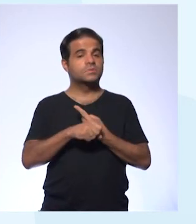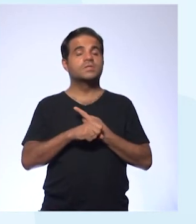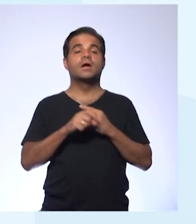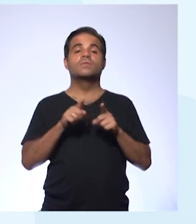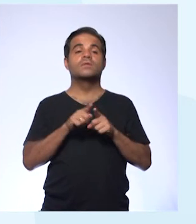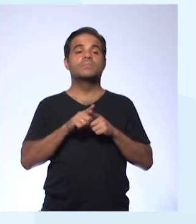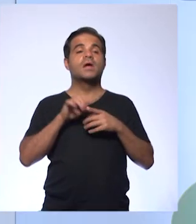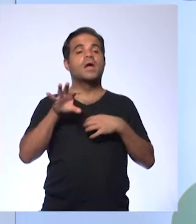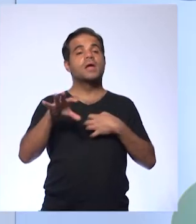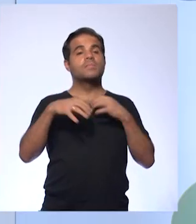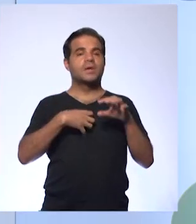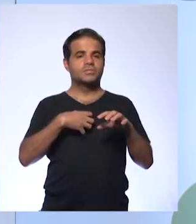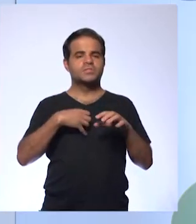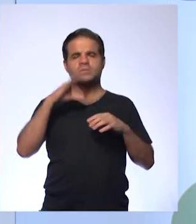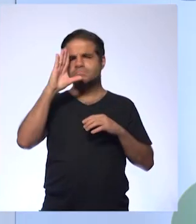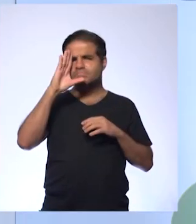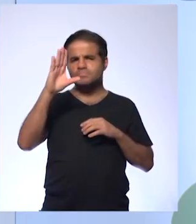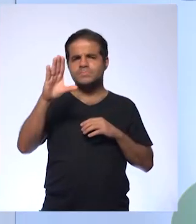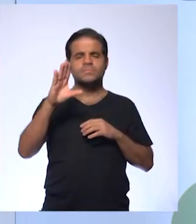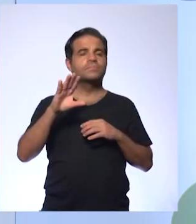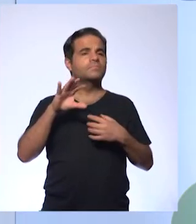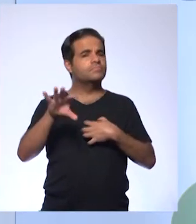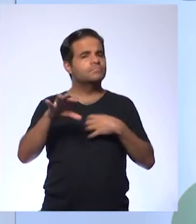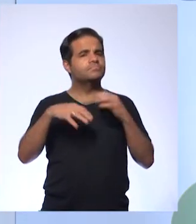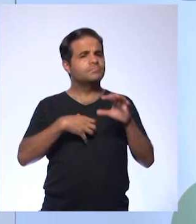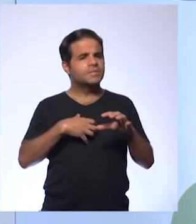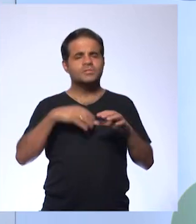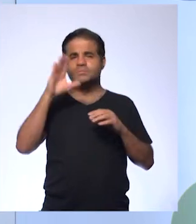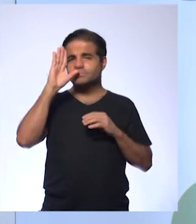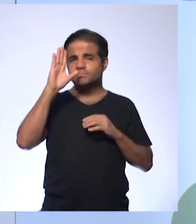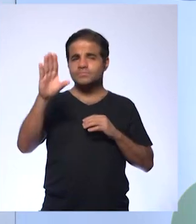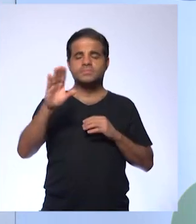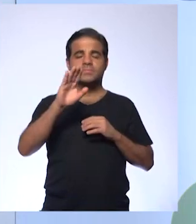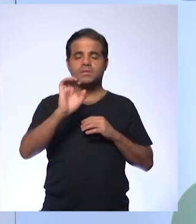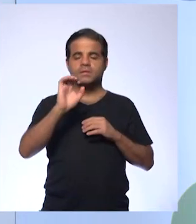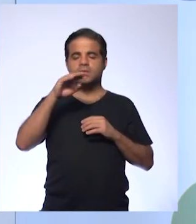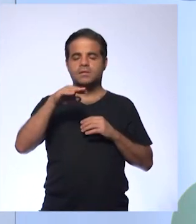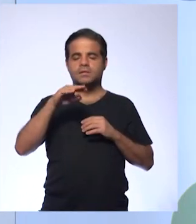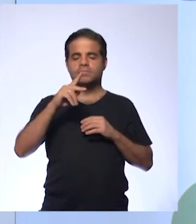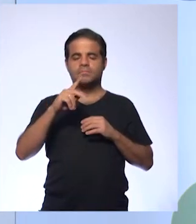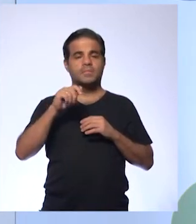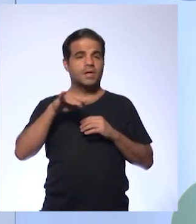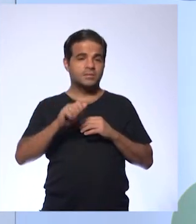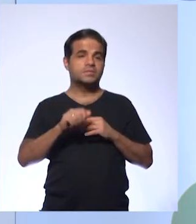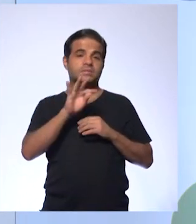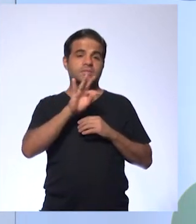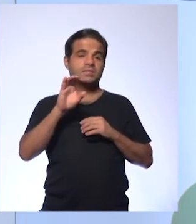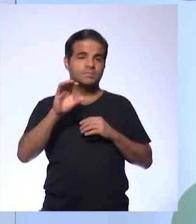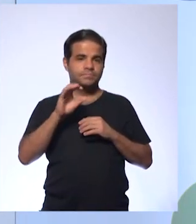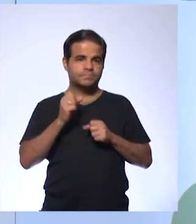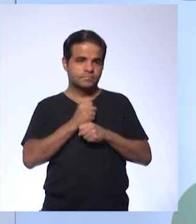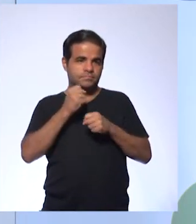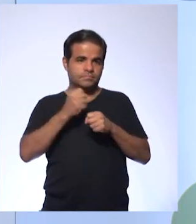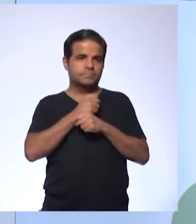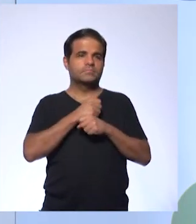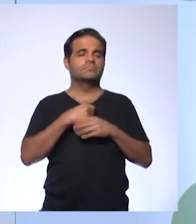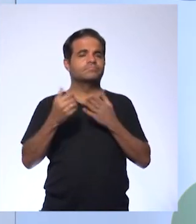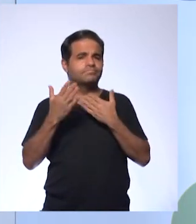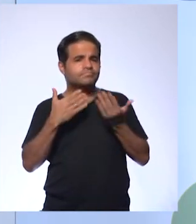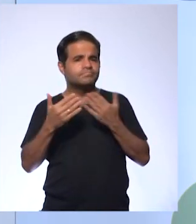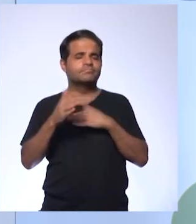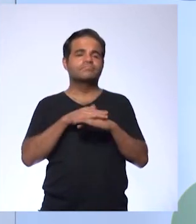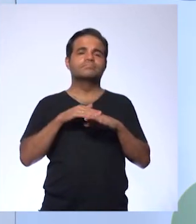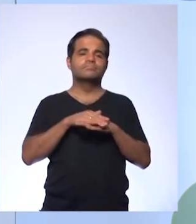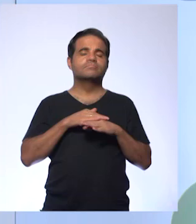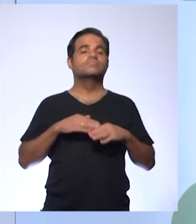e empatia, principalmente a questão da empatia, já que o tema da nossa aula é tecer, né, construir, fiar diálogos.